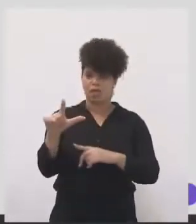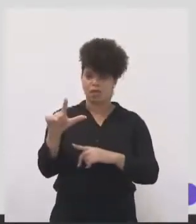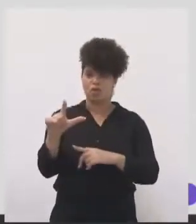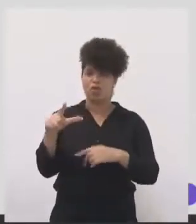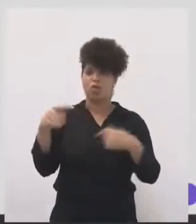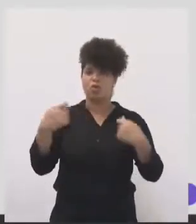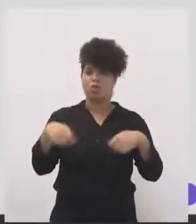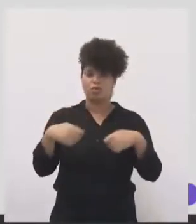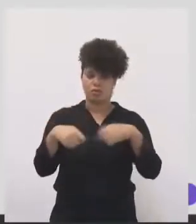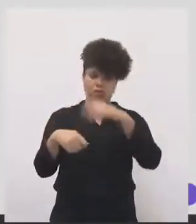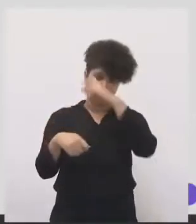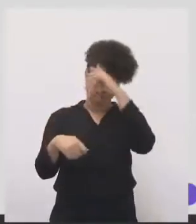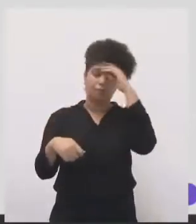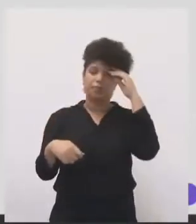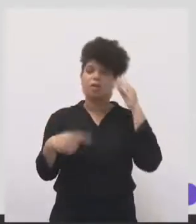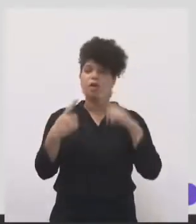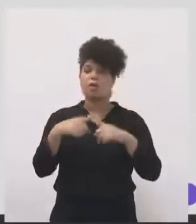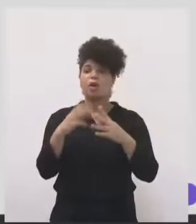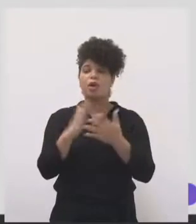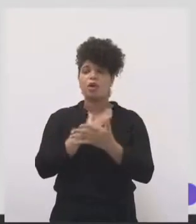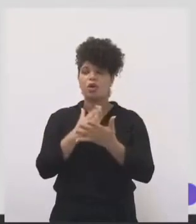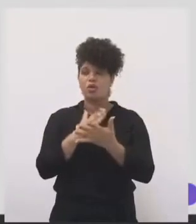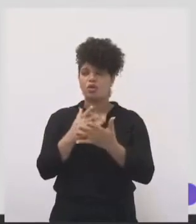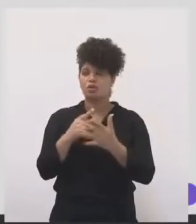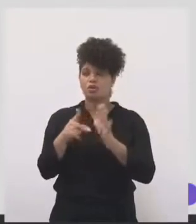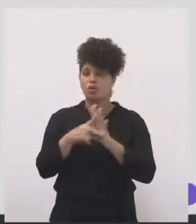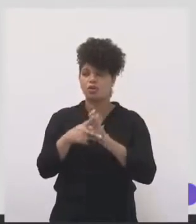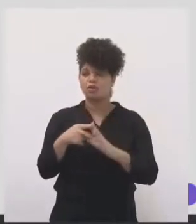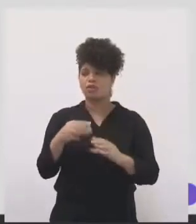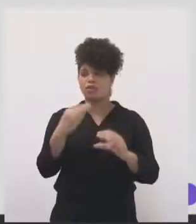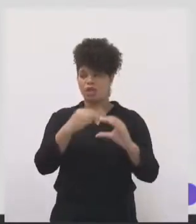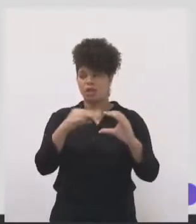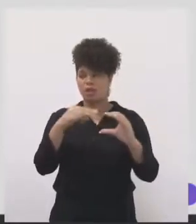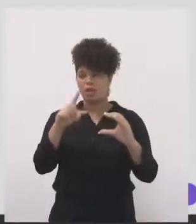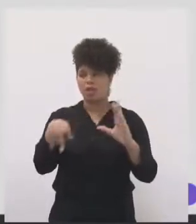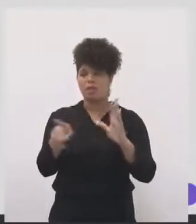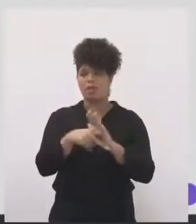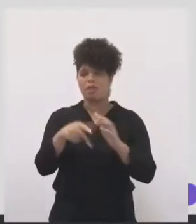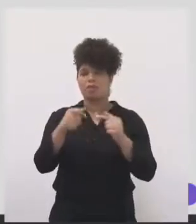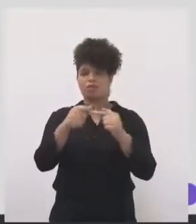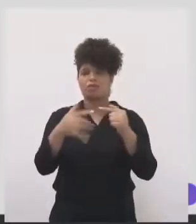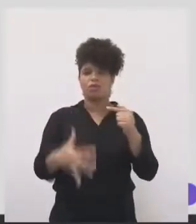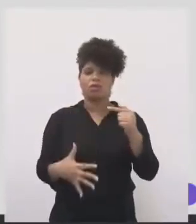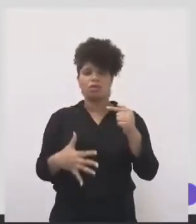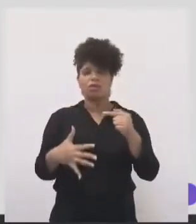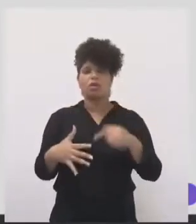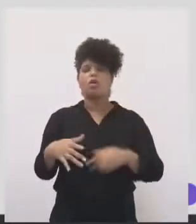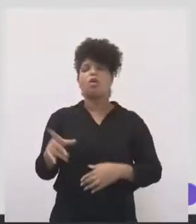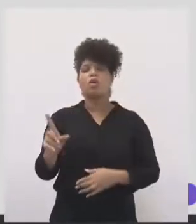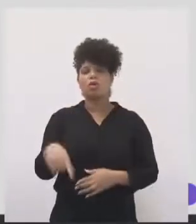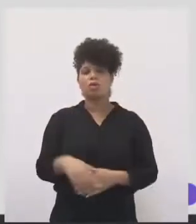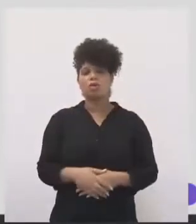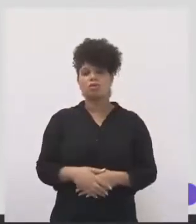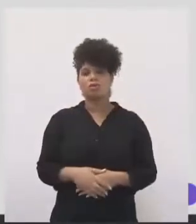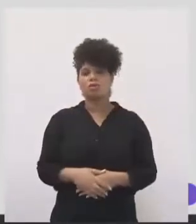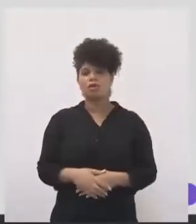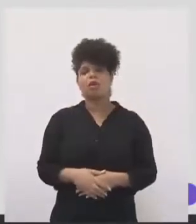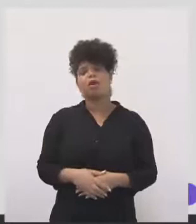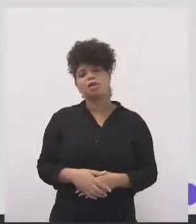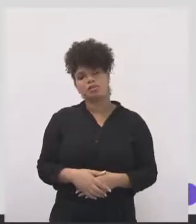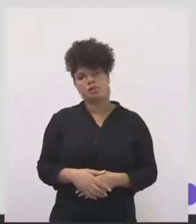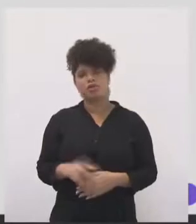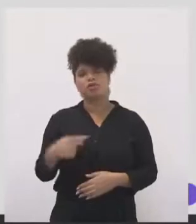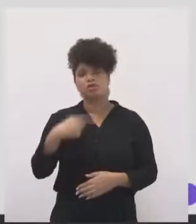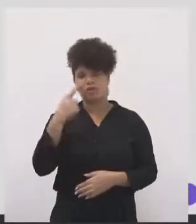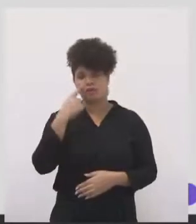acredito que as contas de e-mail de vocês, elas são do Google. Eu posso estar enganada. Isso é algo que a gente precisaria